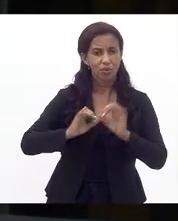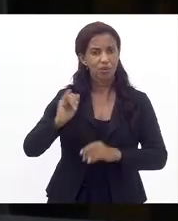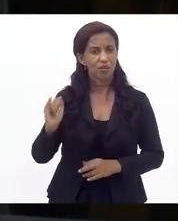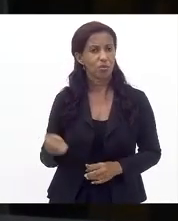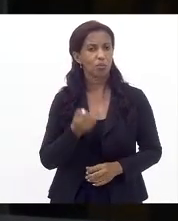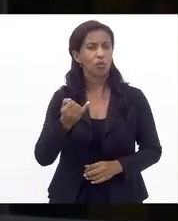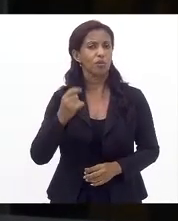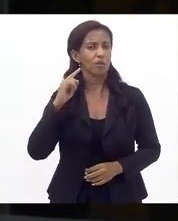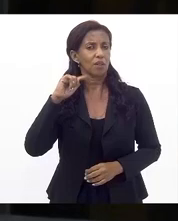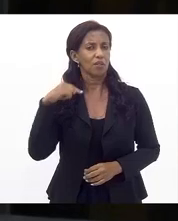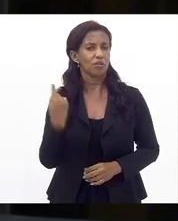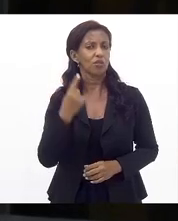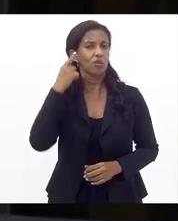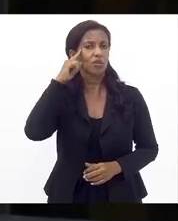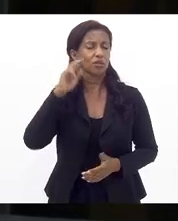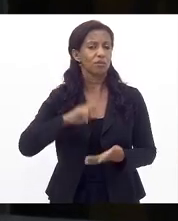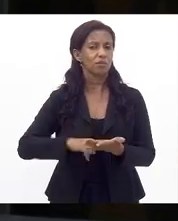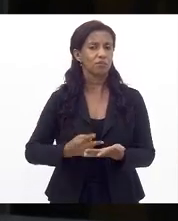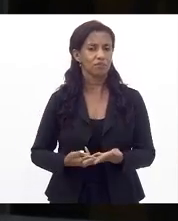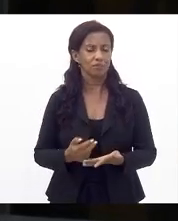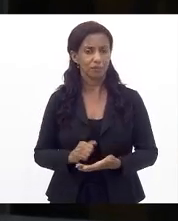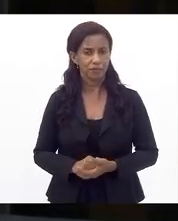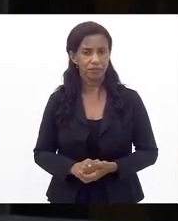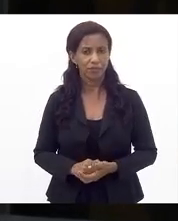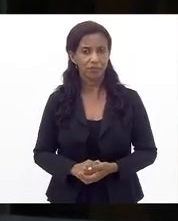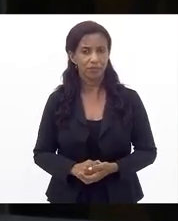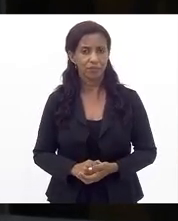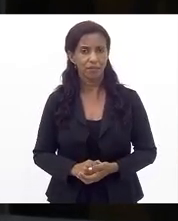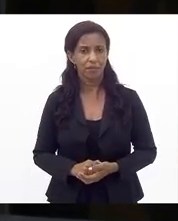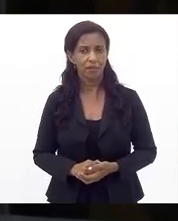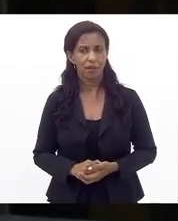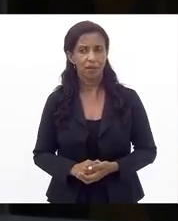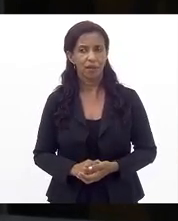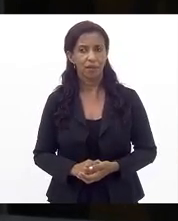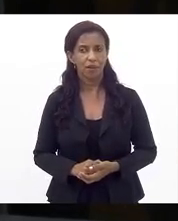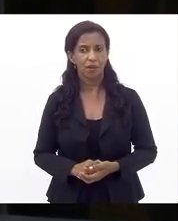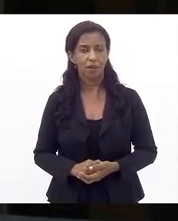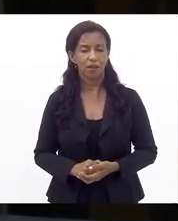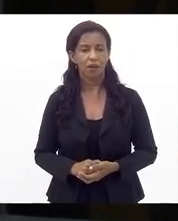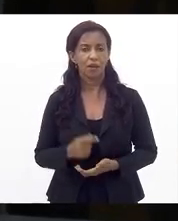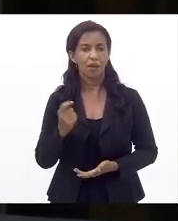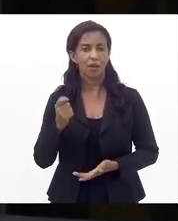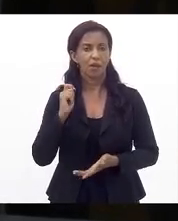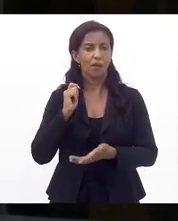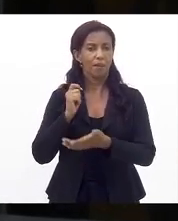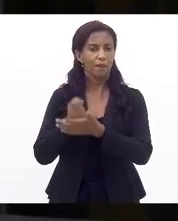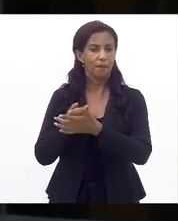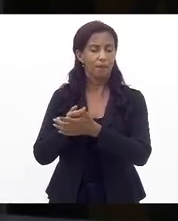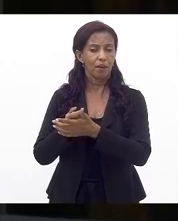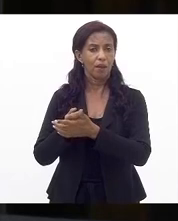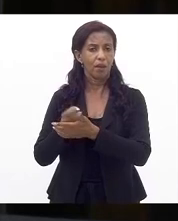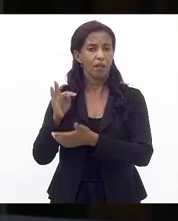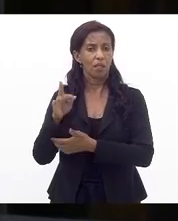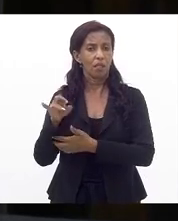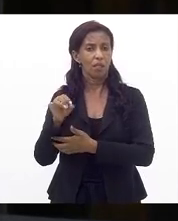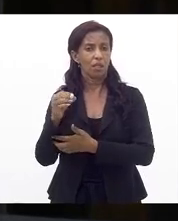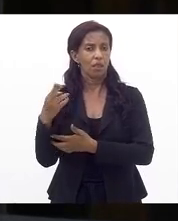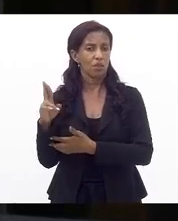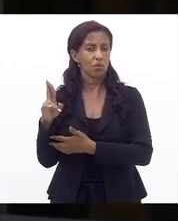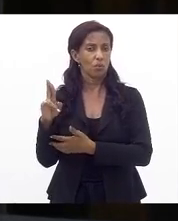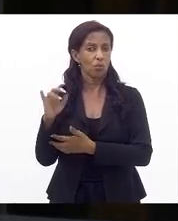entendemos que seja a interpretação que sa O Tesouro Nacional do Tesouro Nacional